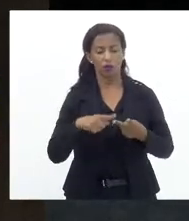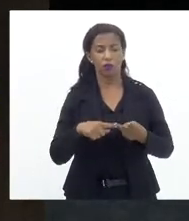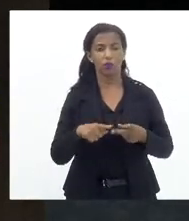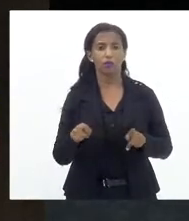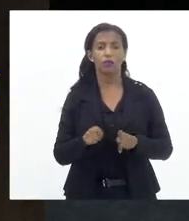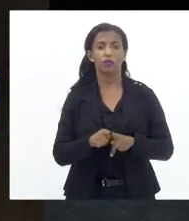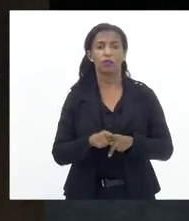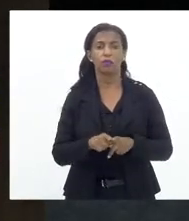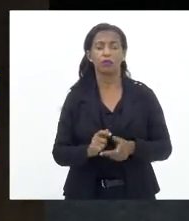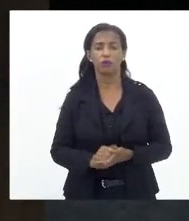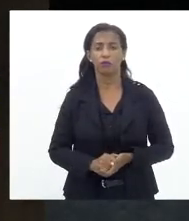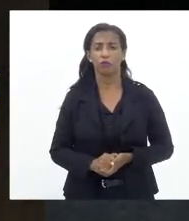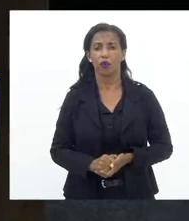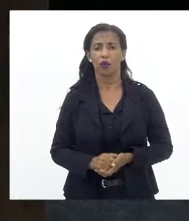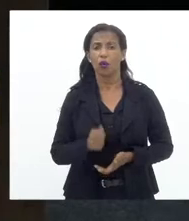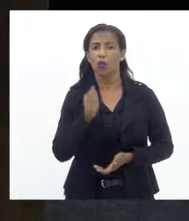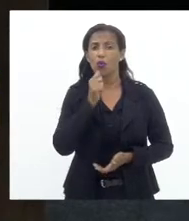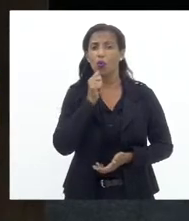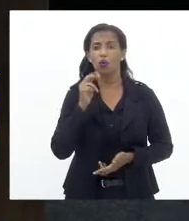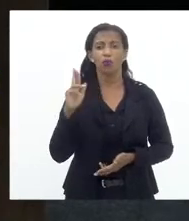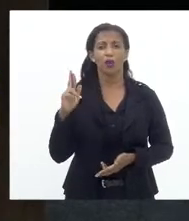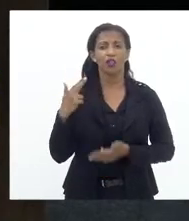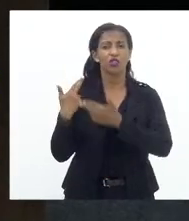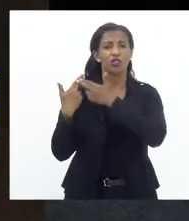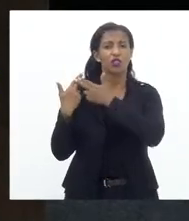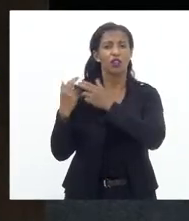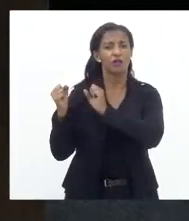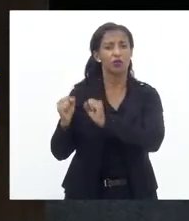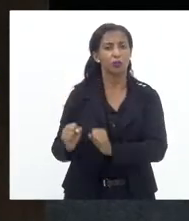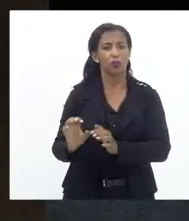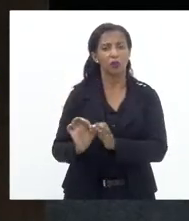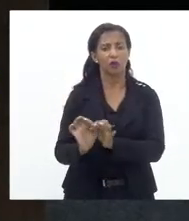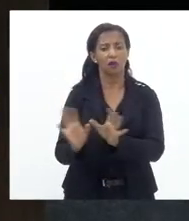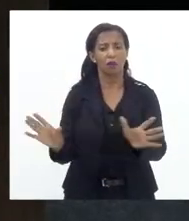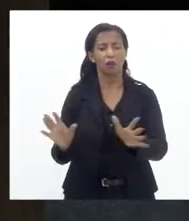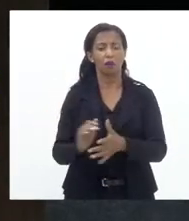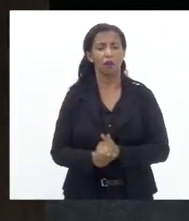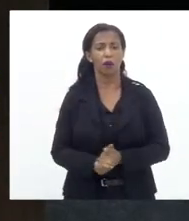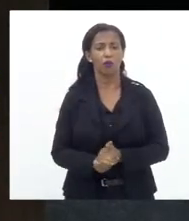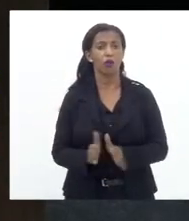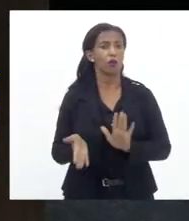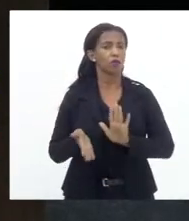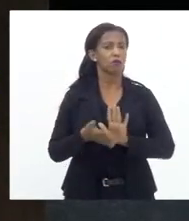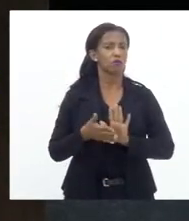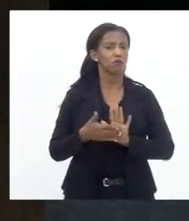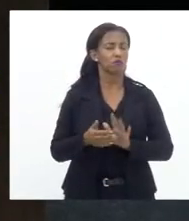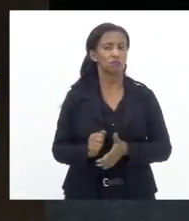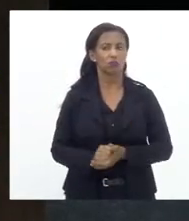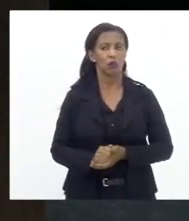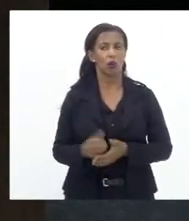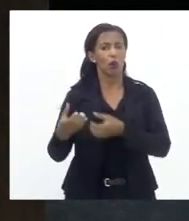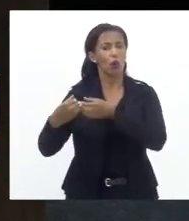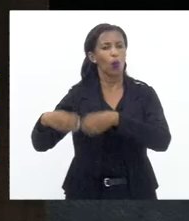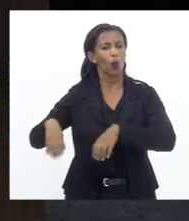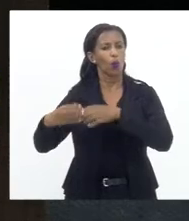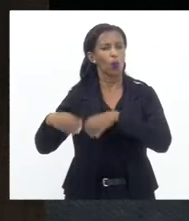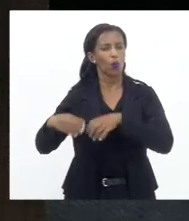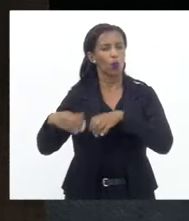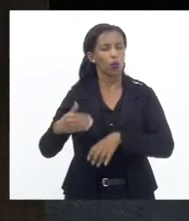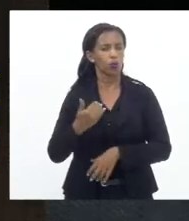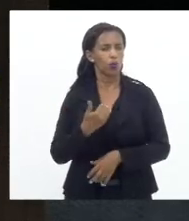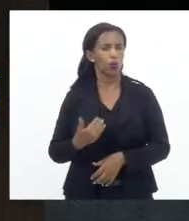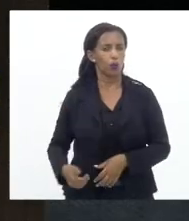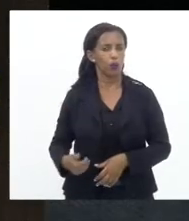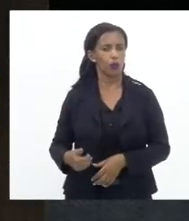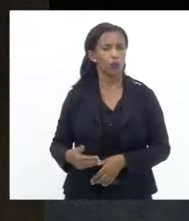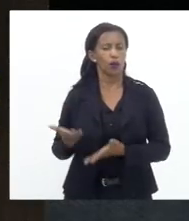segundo que não a chefe de poder que abrirá mão de fazer os concursos públicos que